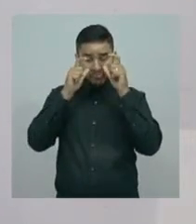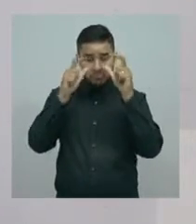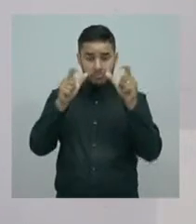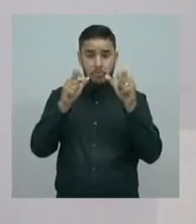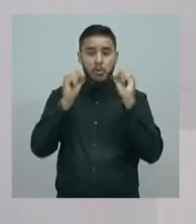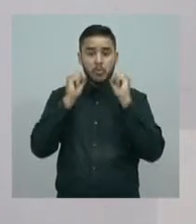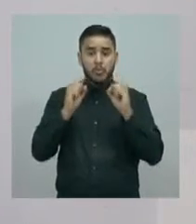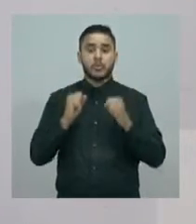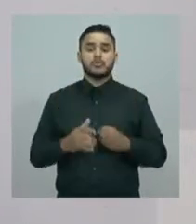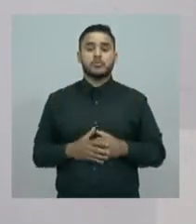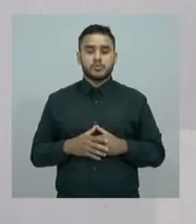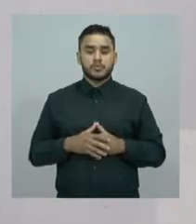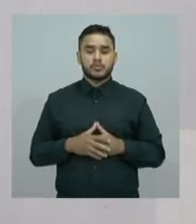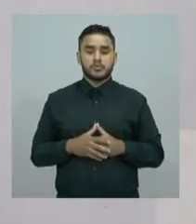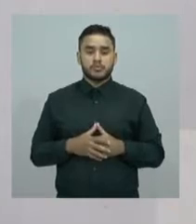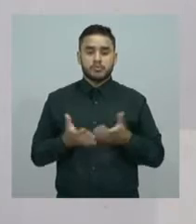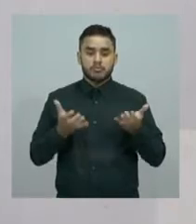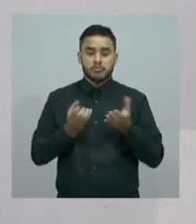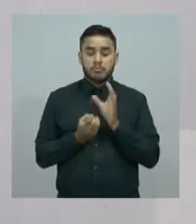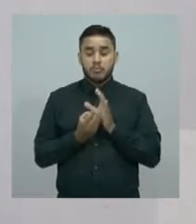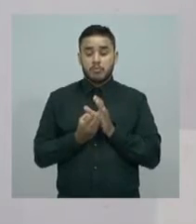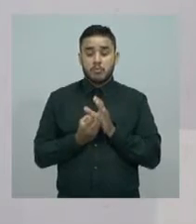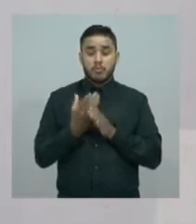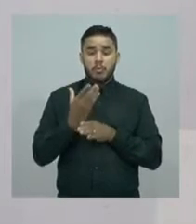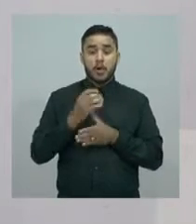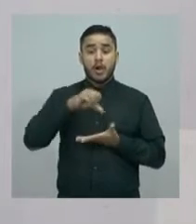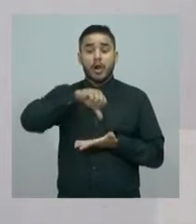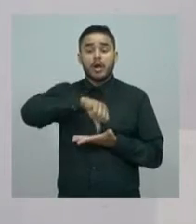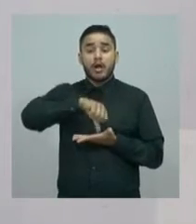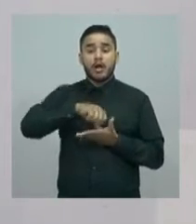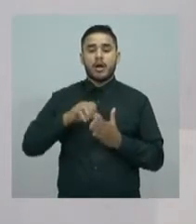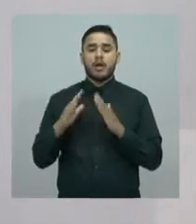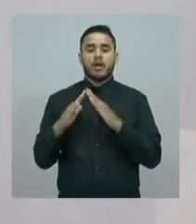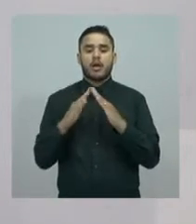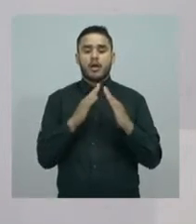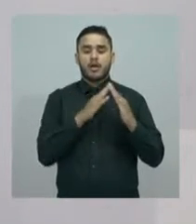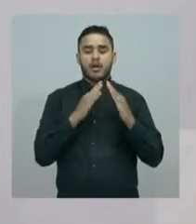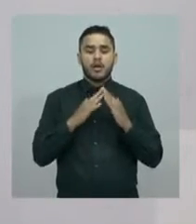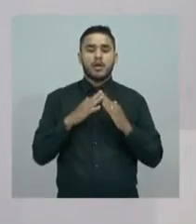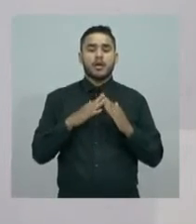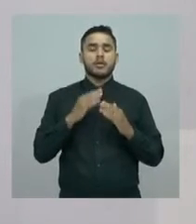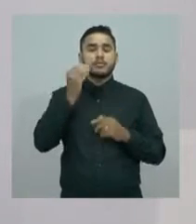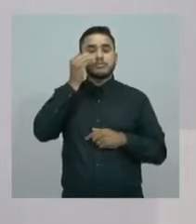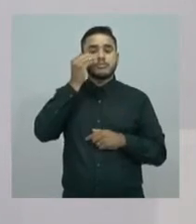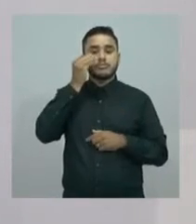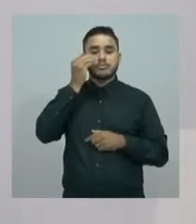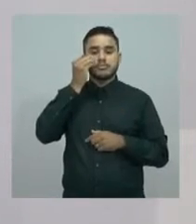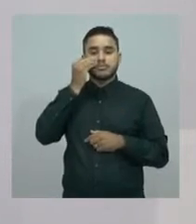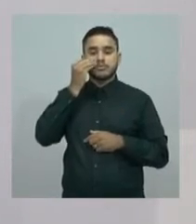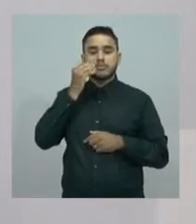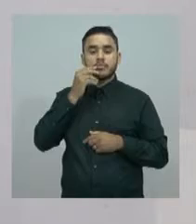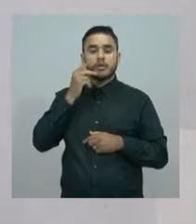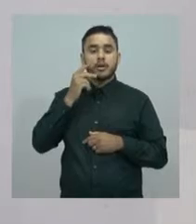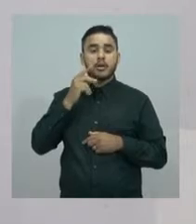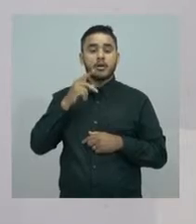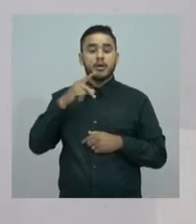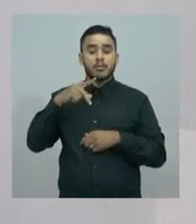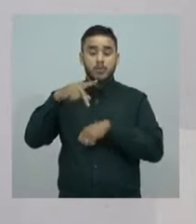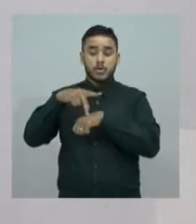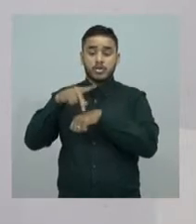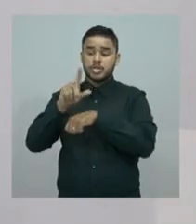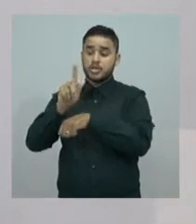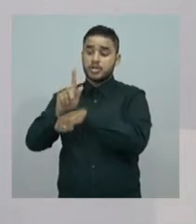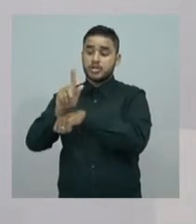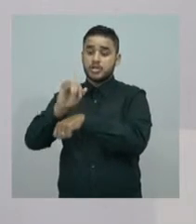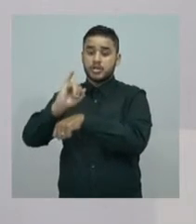a implantação de um núcleo de mediação comunitária poderão entrar com um pedido na Procuradoria-Geral de Justiça,